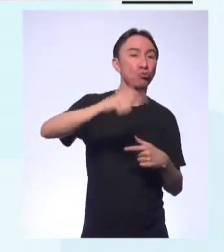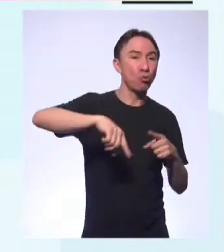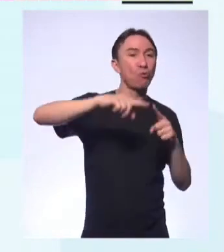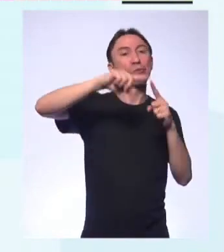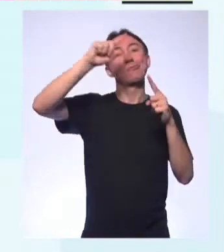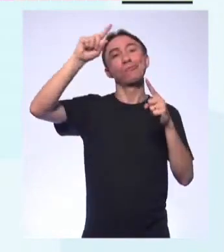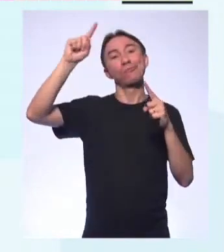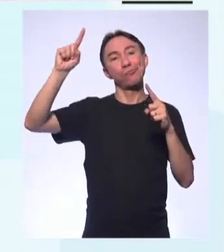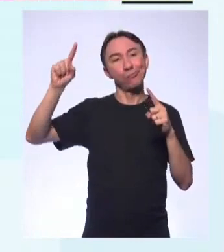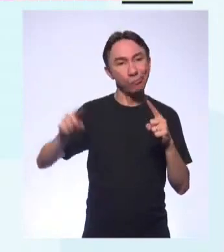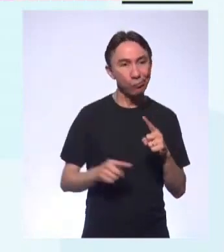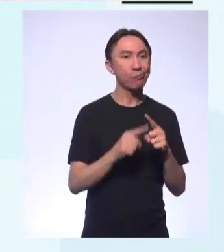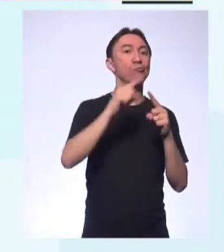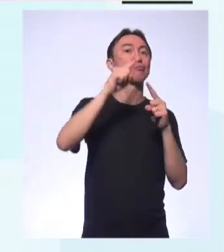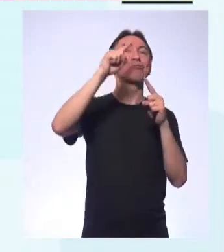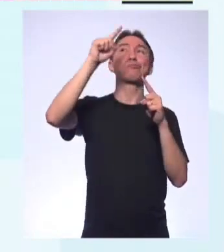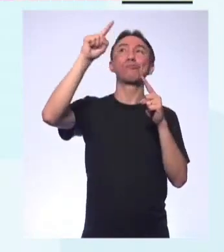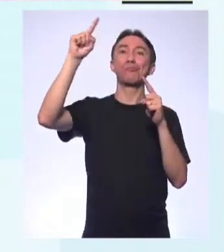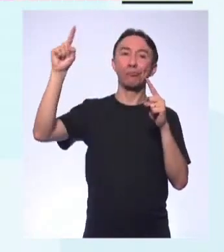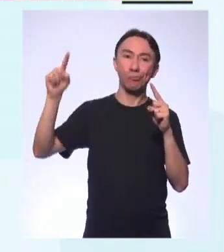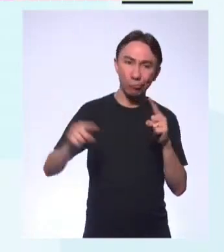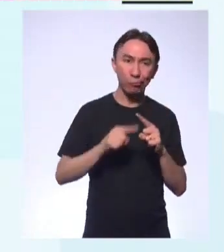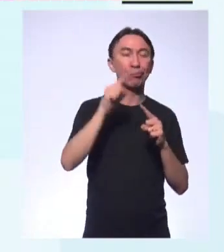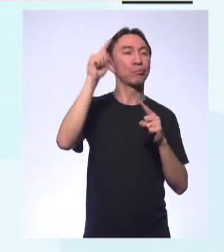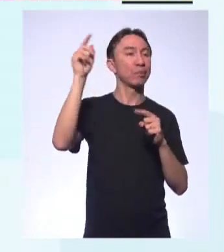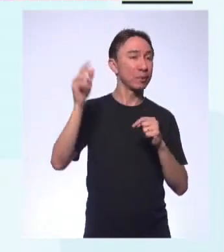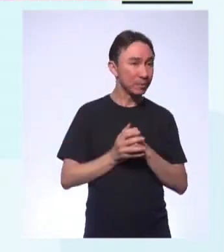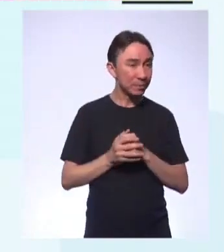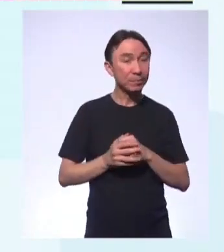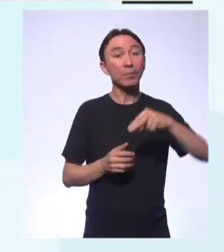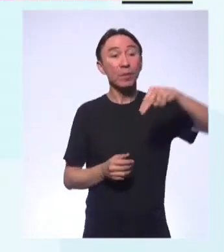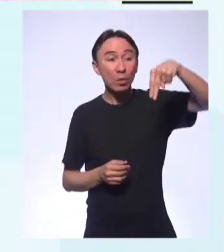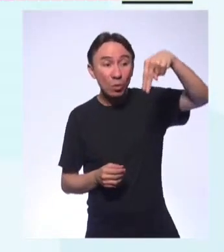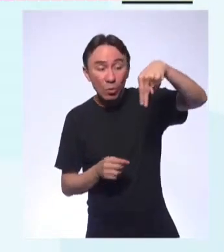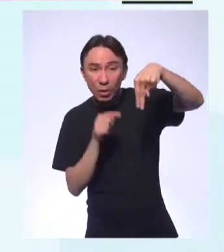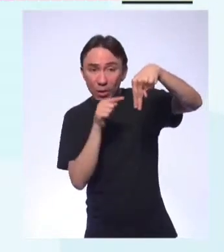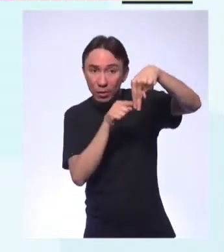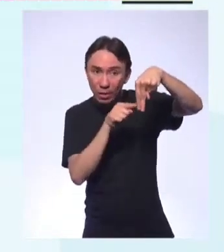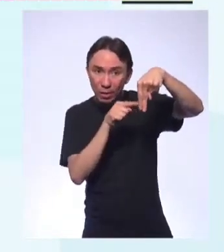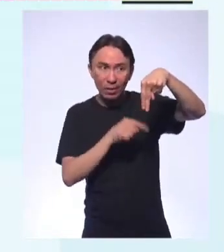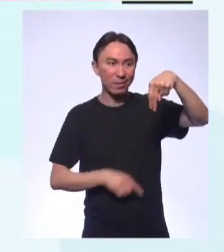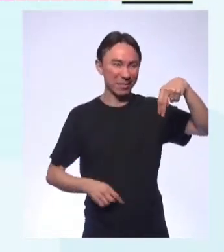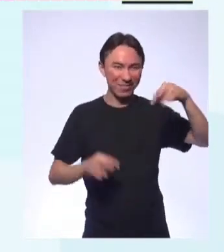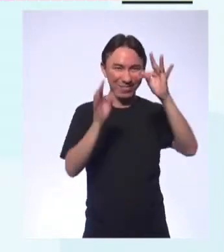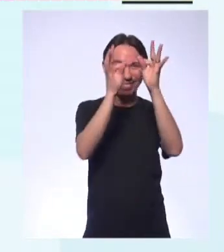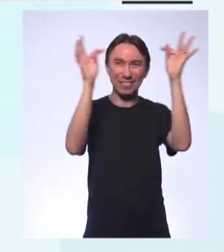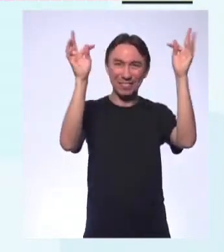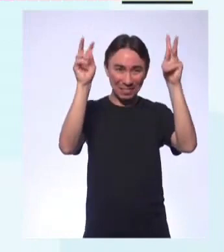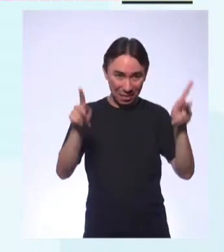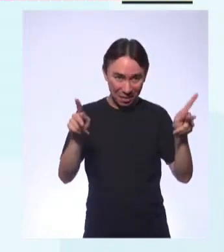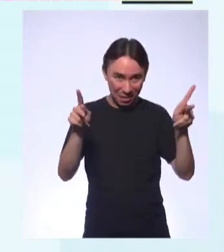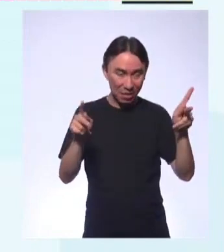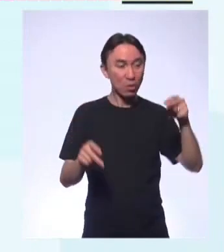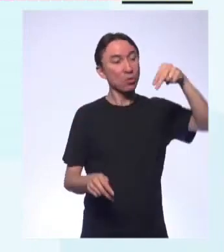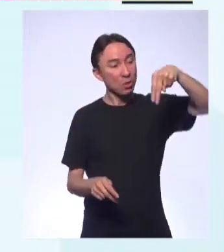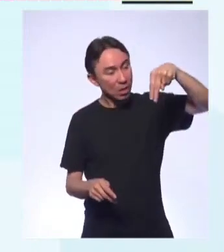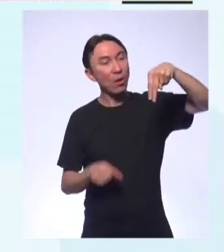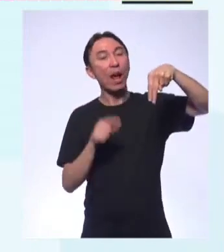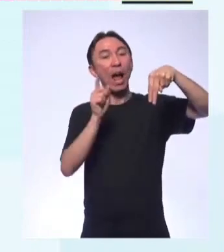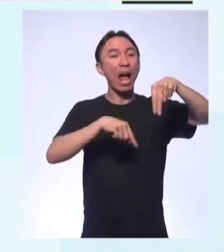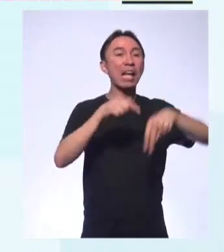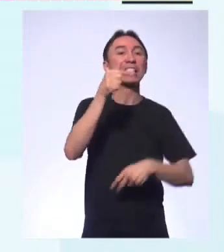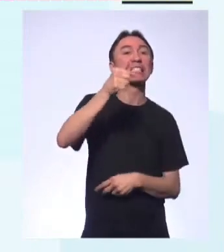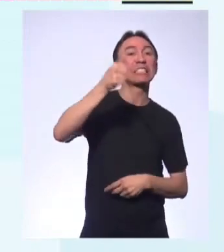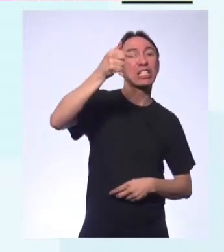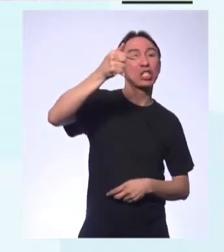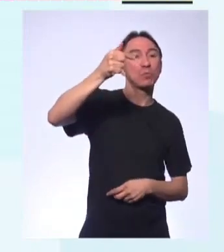O nitrogênio é o 7º elemento da tabela periódica, ok? Portanto, nós temos aí o